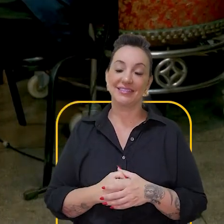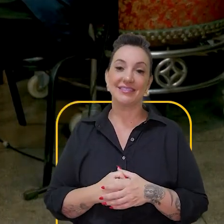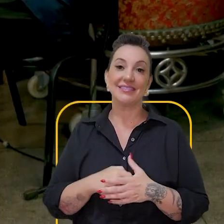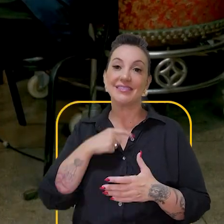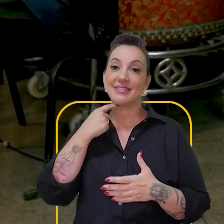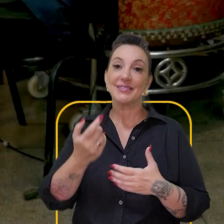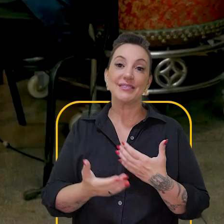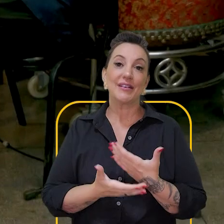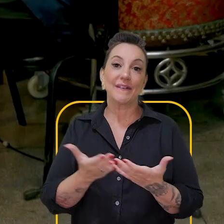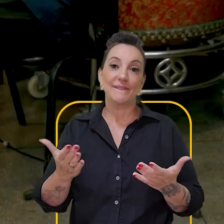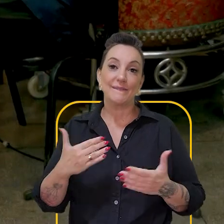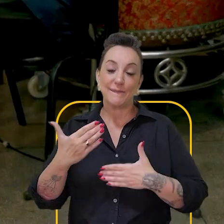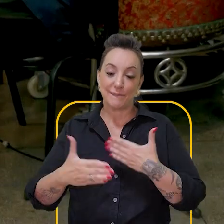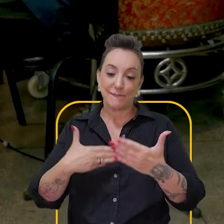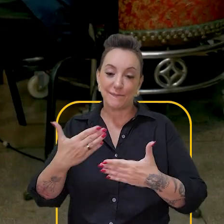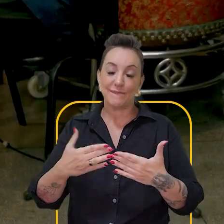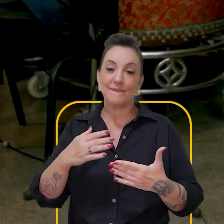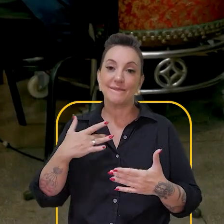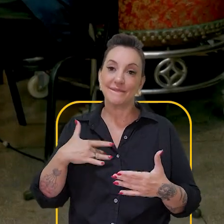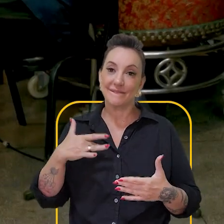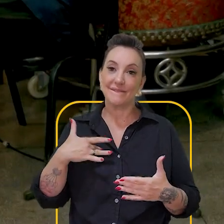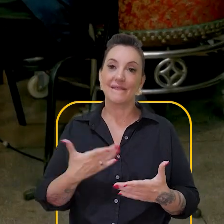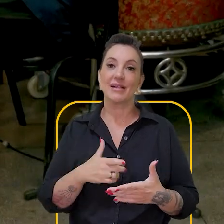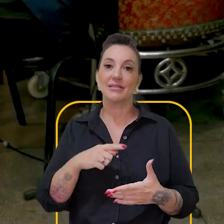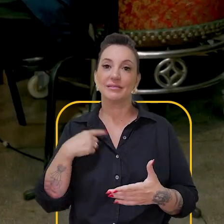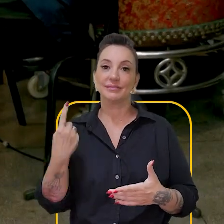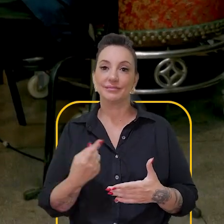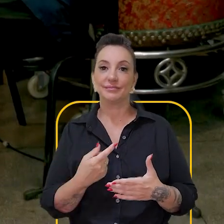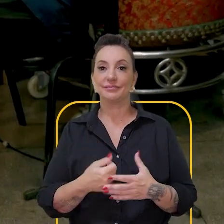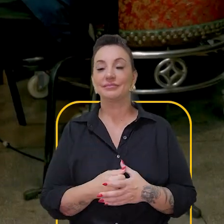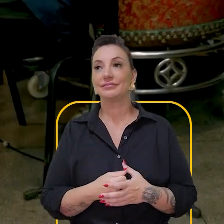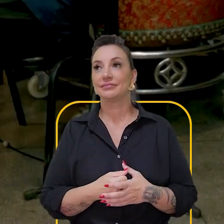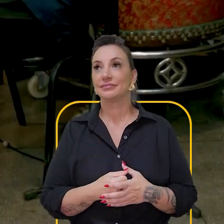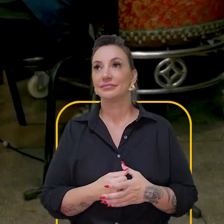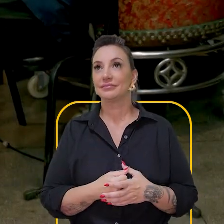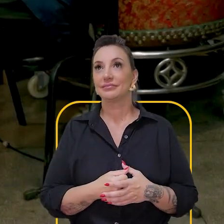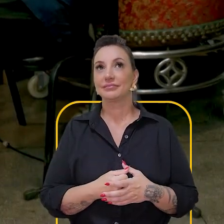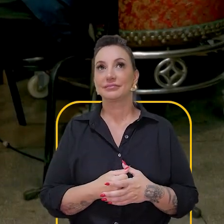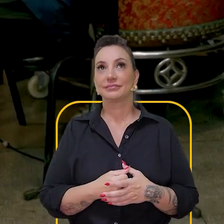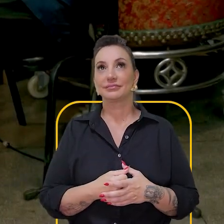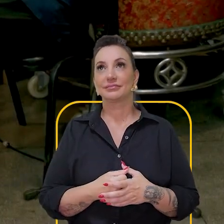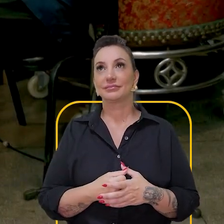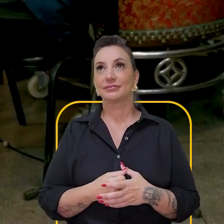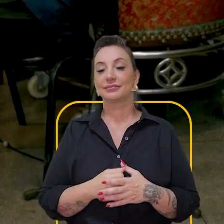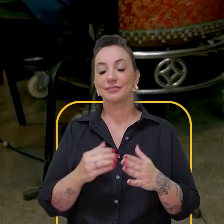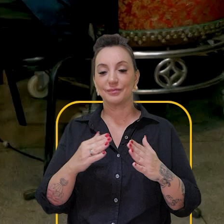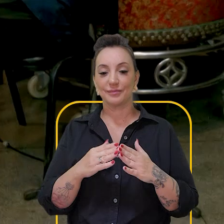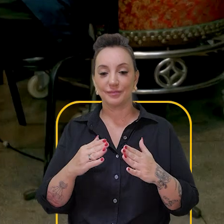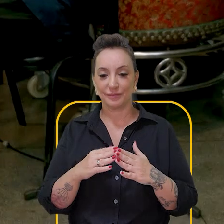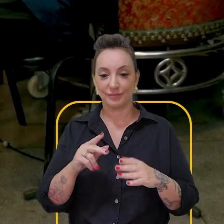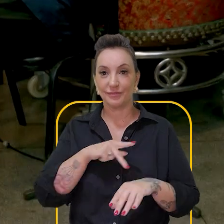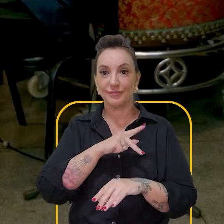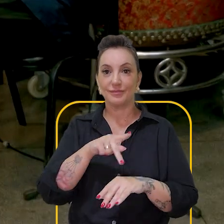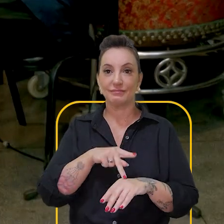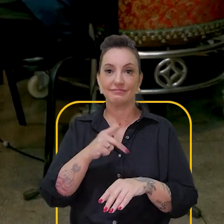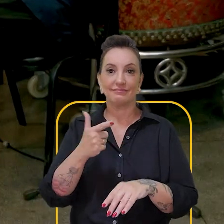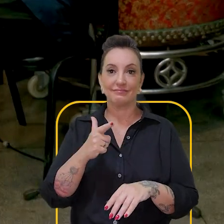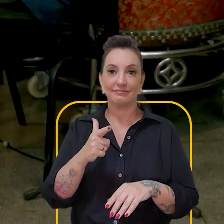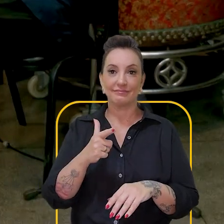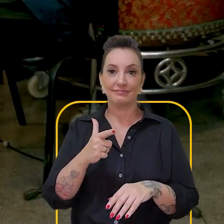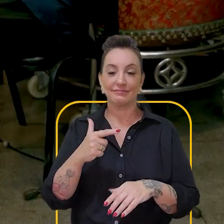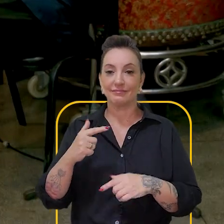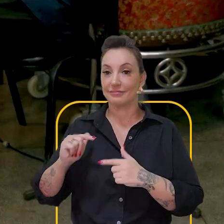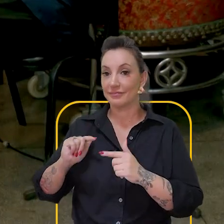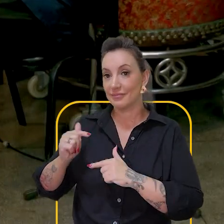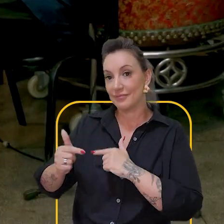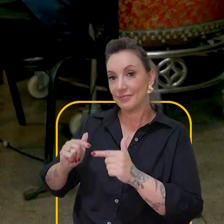senão vai perdendo É uma pena a gente eh mora num país que não possui